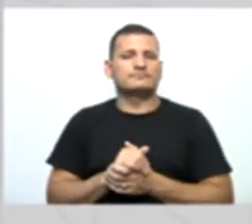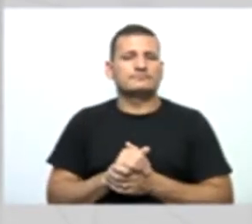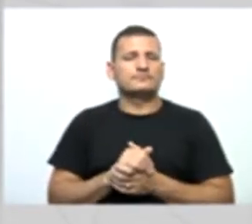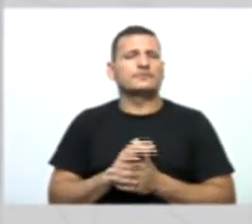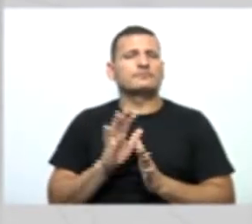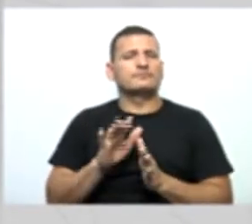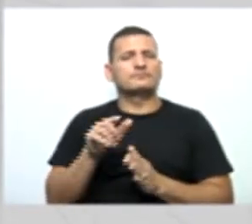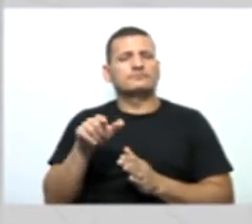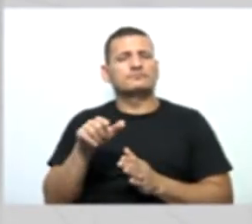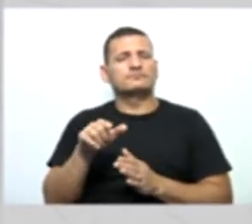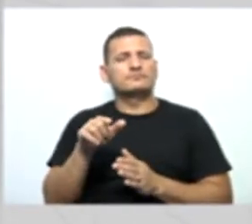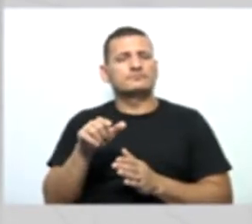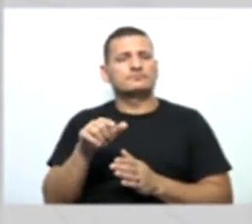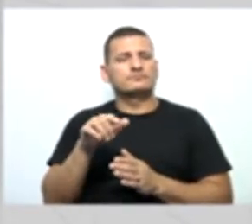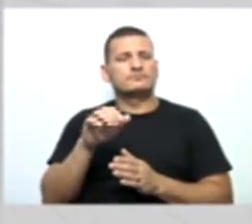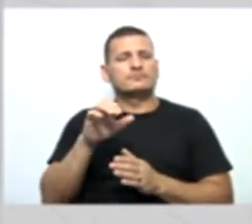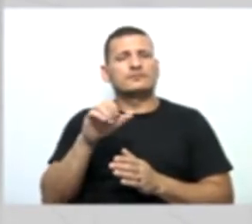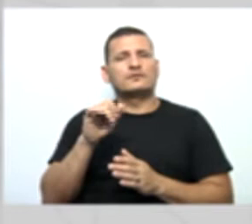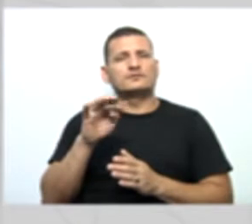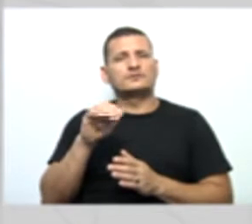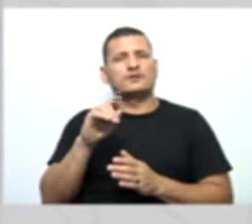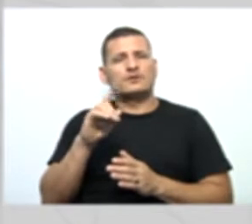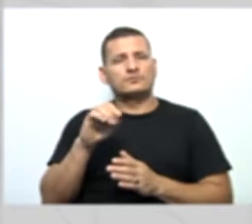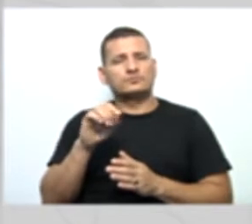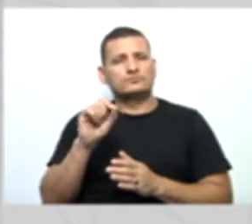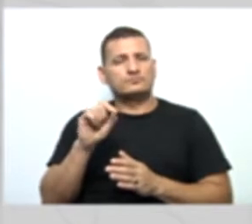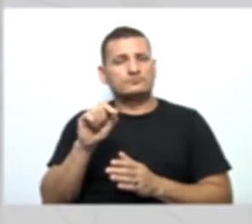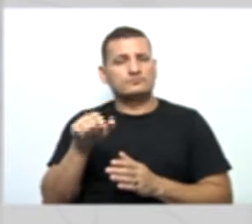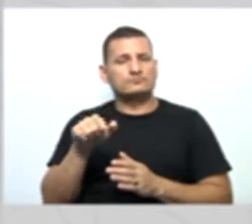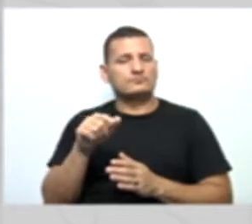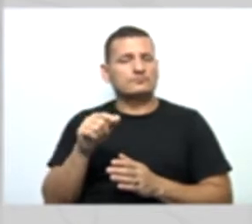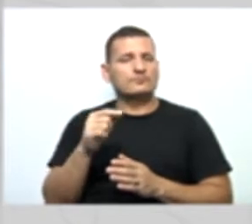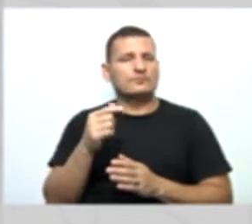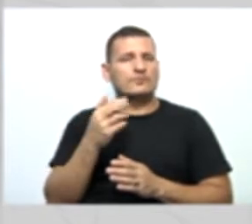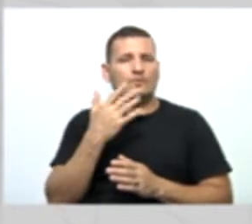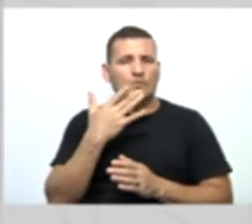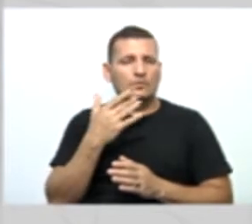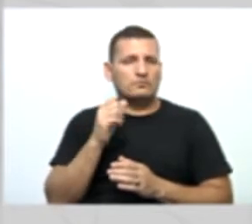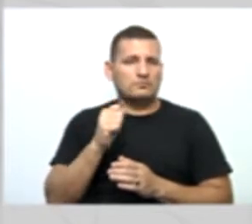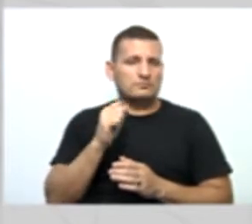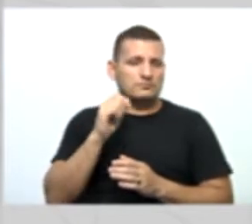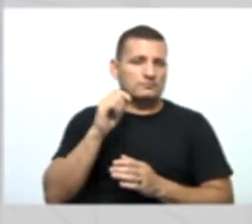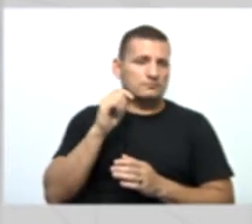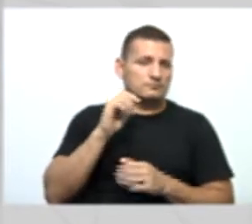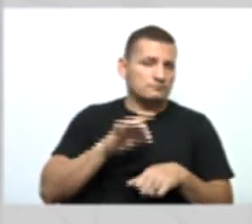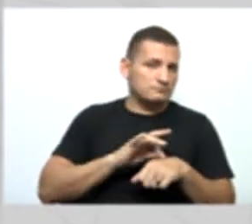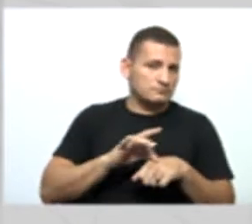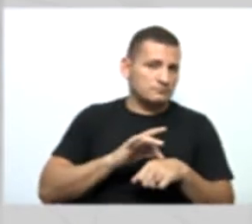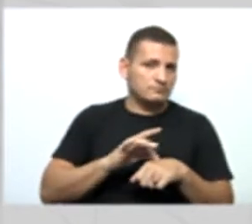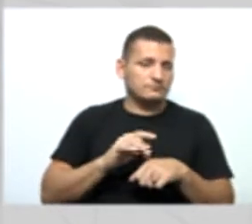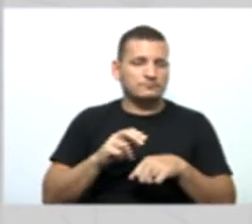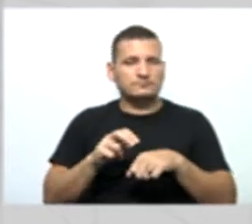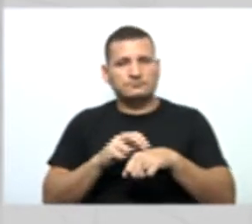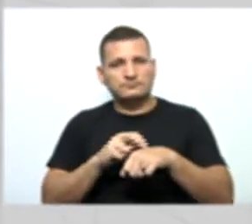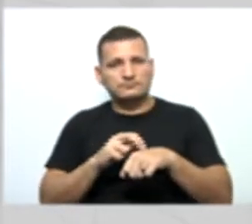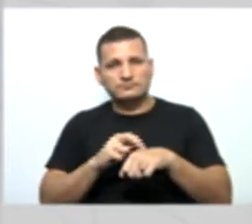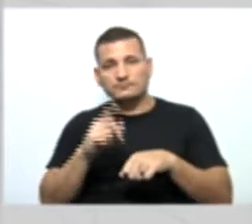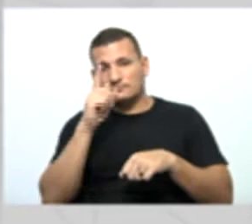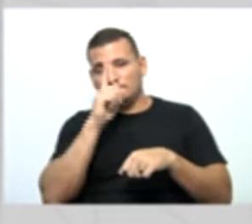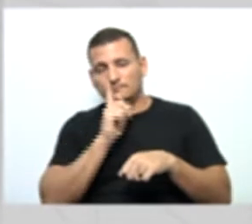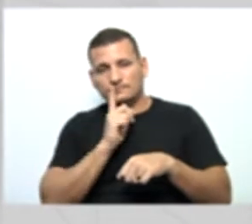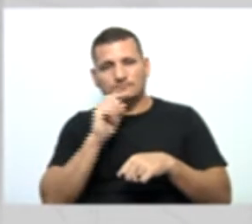o estado, ou seja, o valor da cor da nossa cadeira? Pode ser preta, pode ser verde, amarelo,